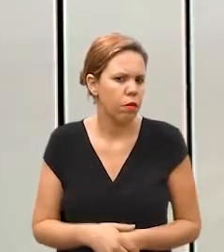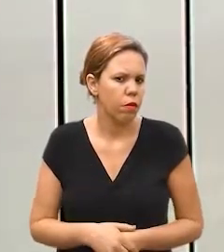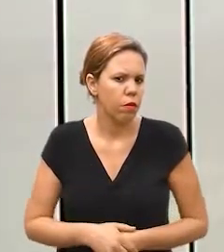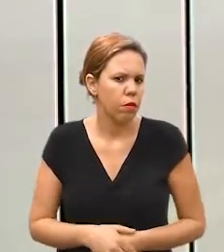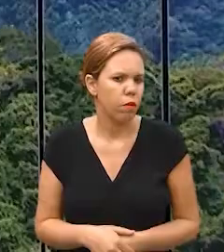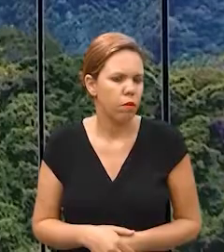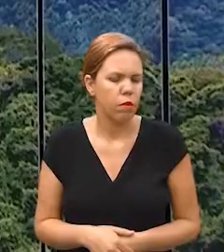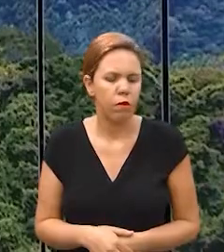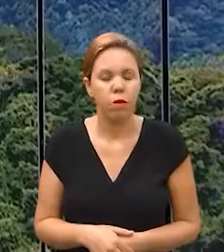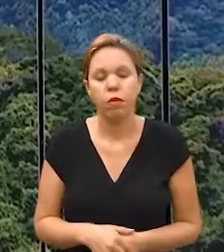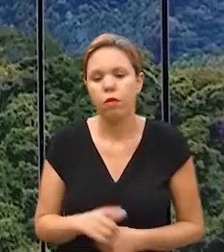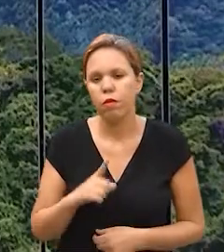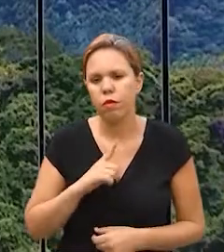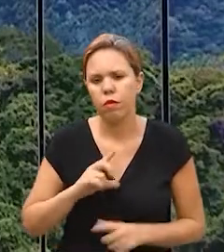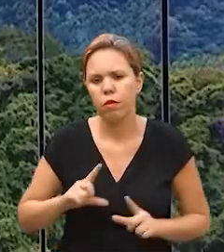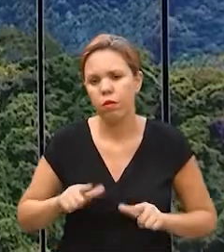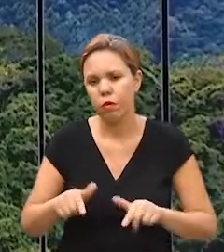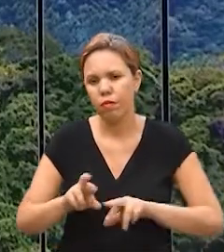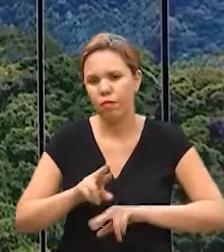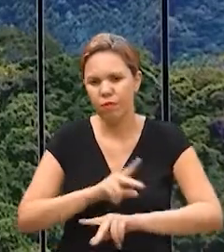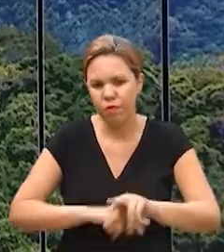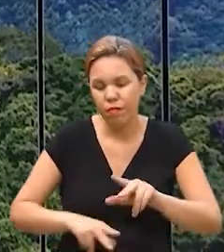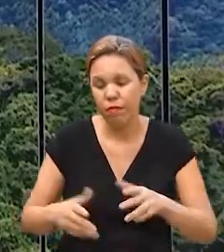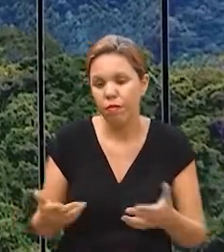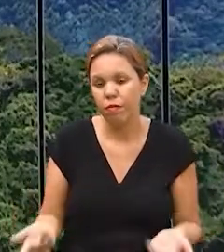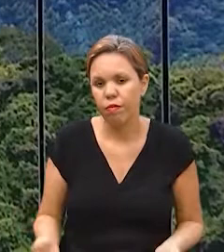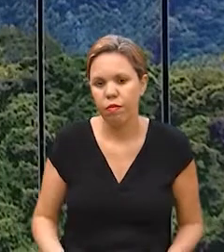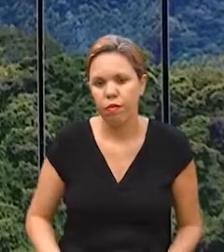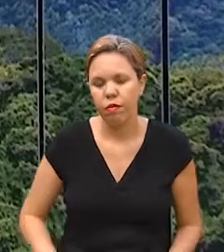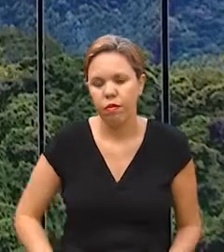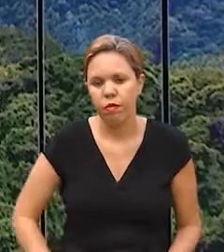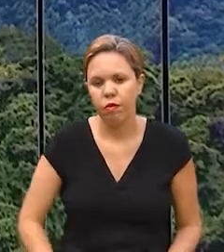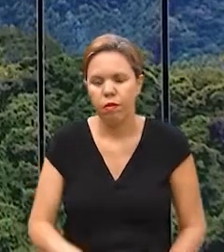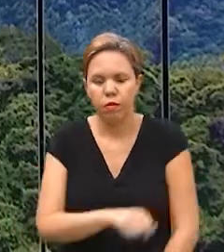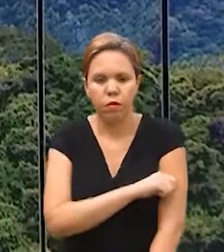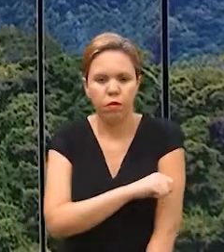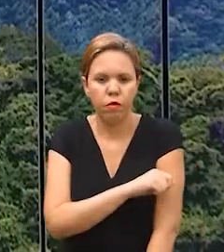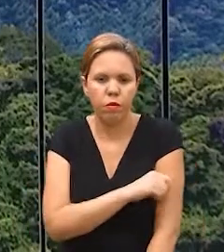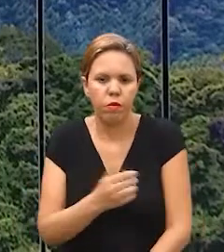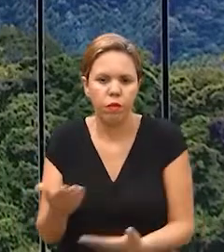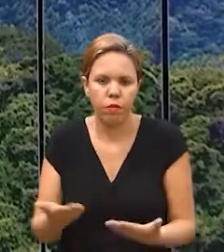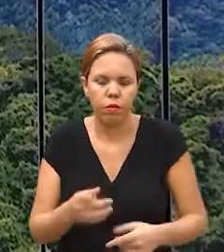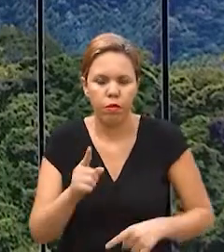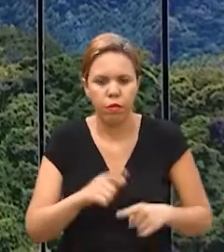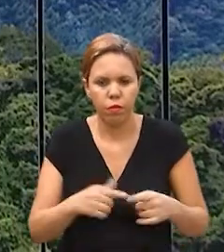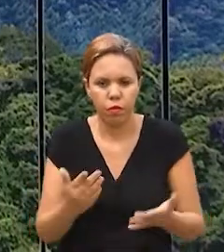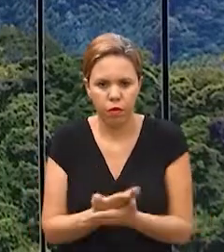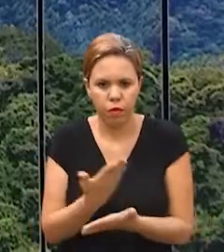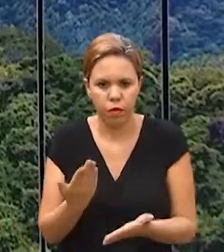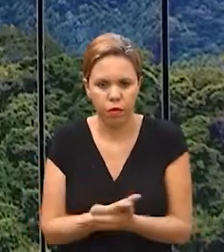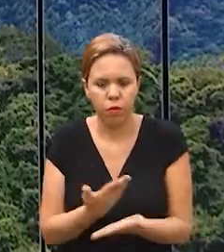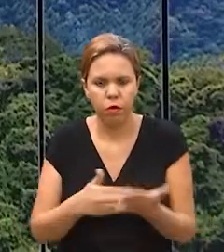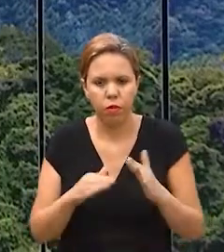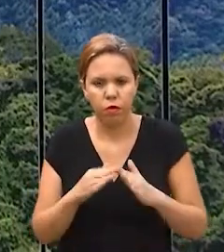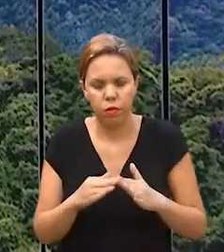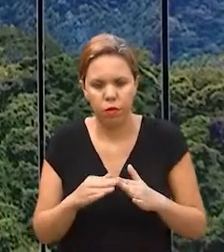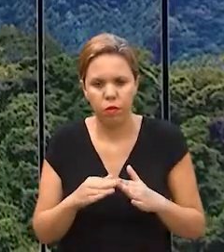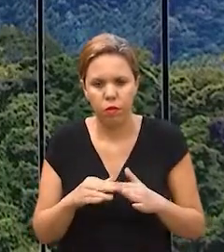ali? Tem várias ações de permanência. O aluno recebe material escolar,